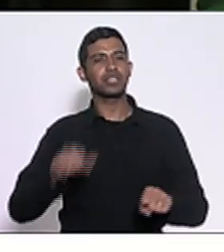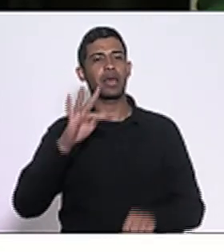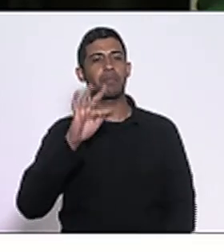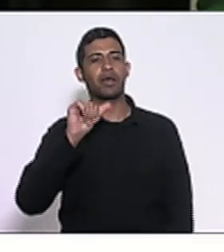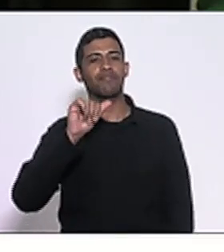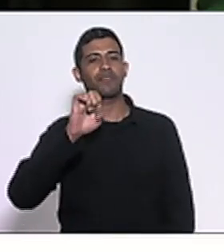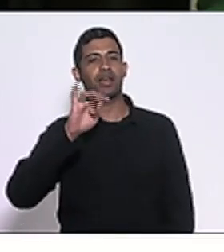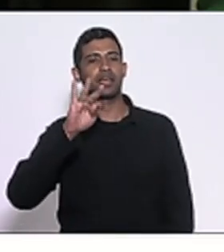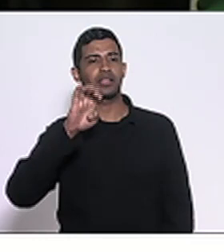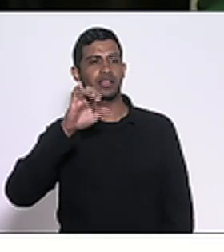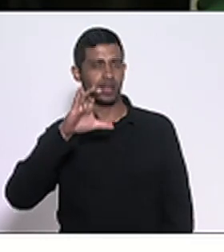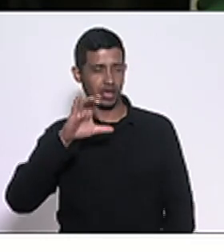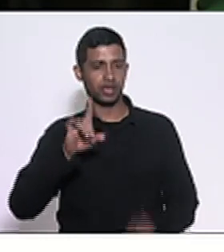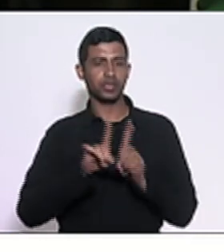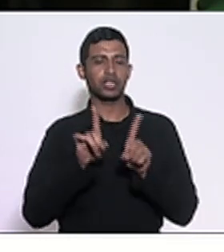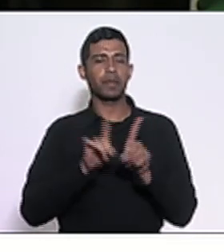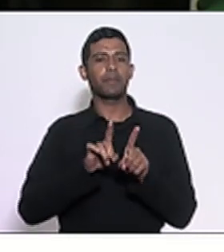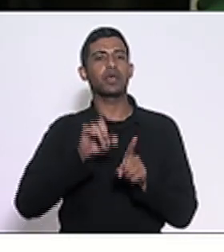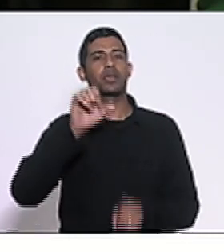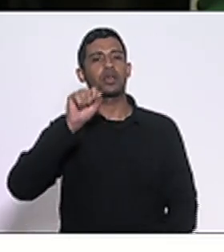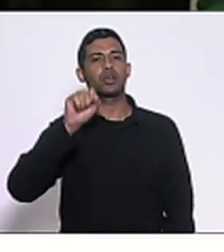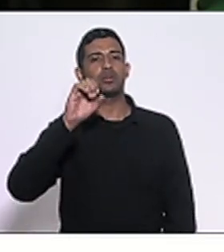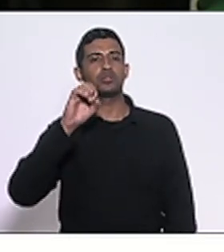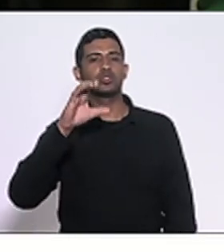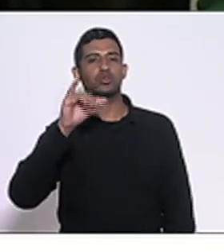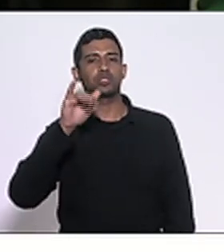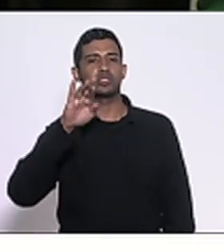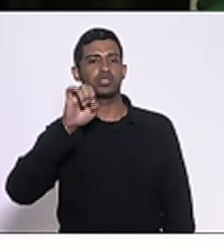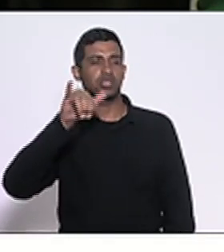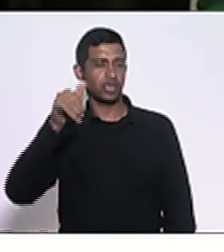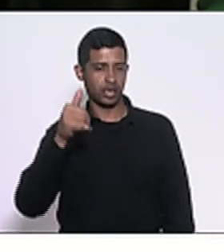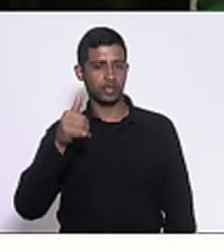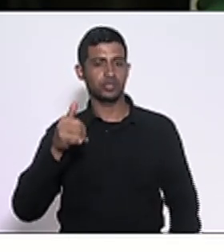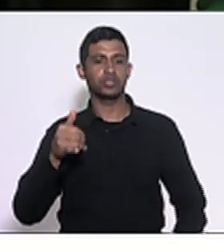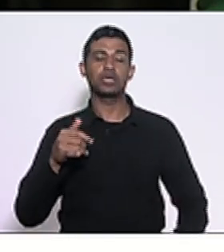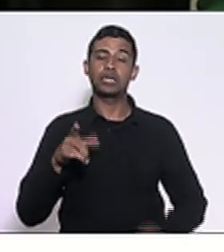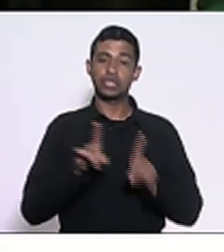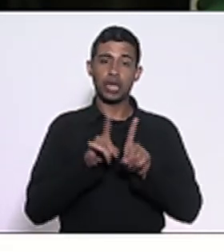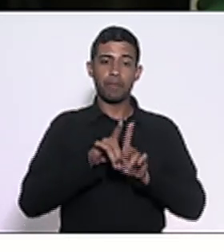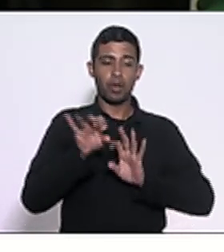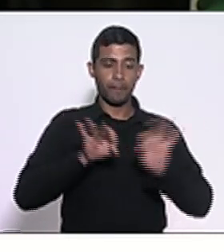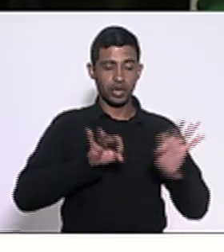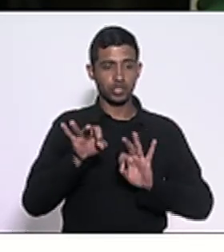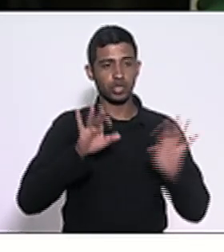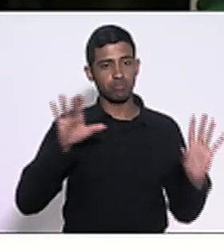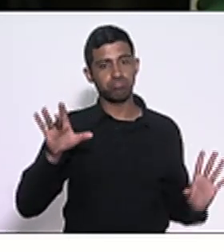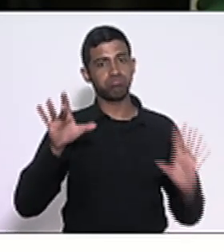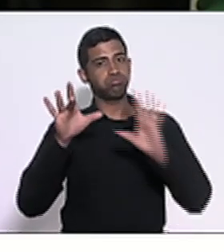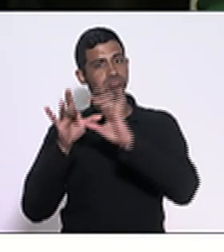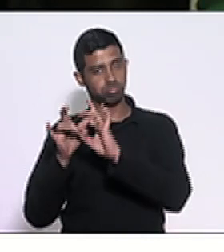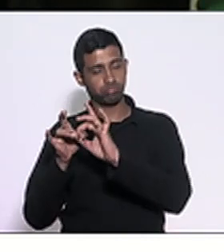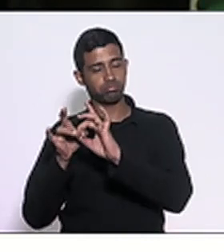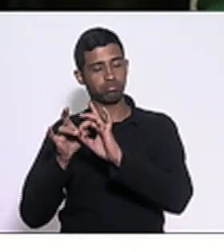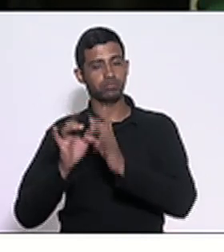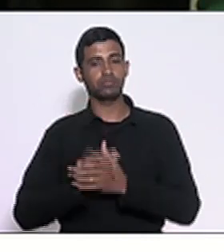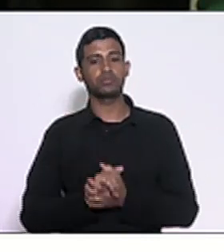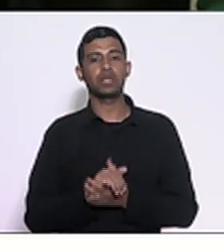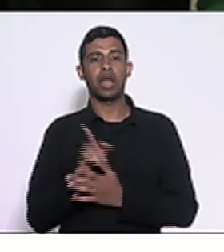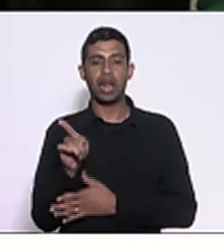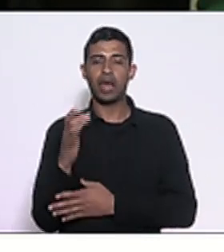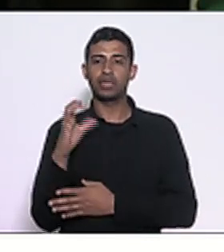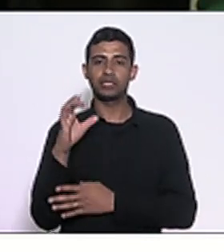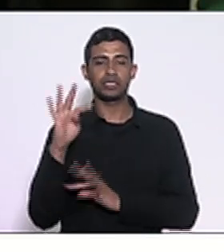Fundação CCIERJ, e também o PRODERJ, que, naturalmente, está claramente vinculado ao campo da ciência